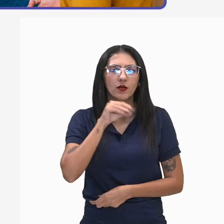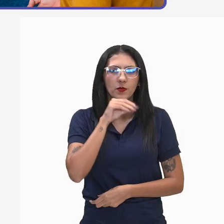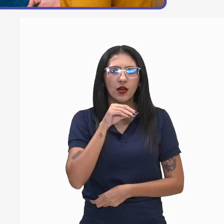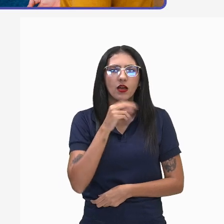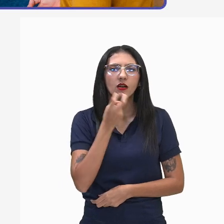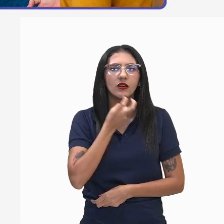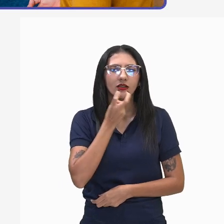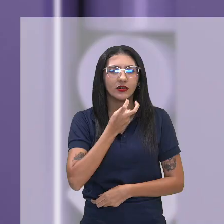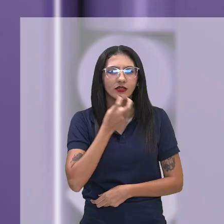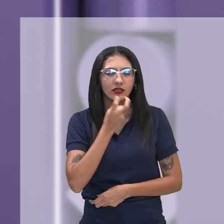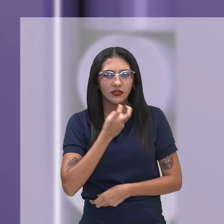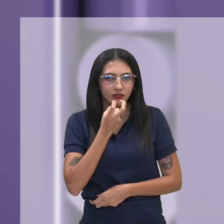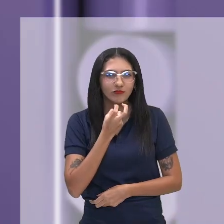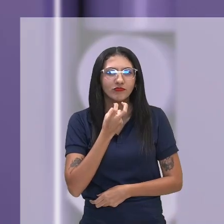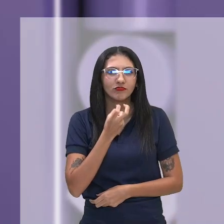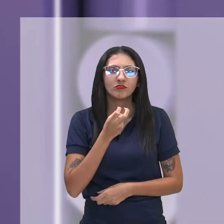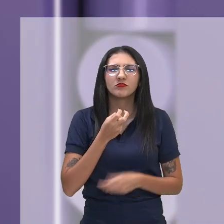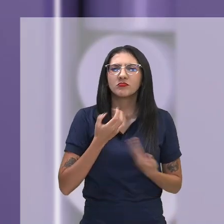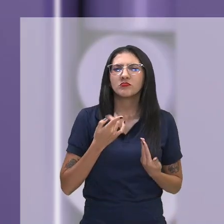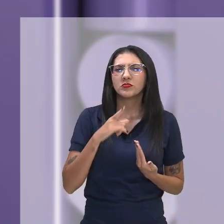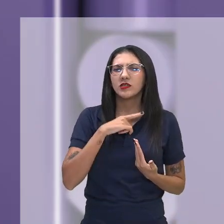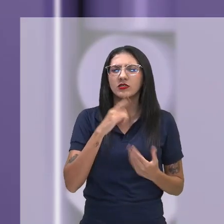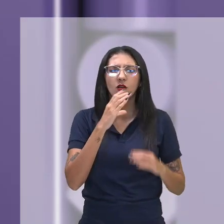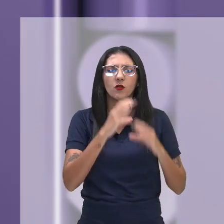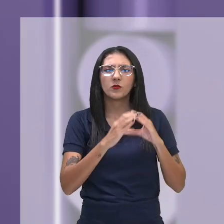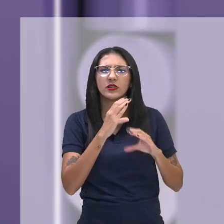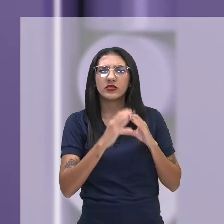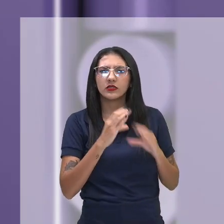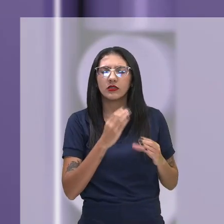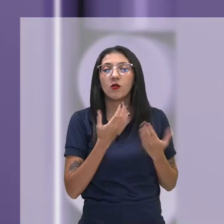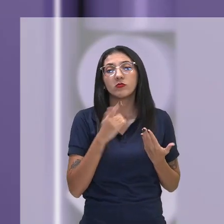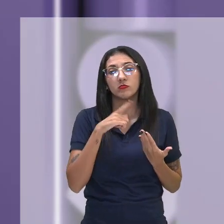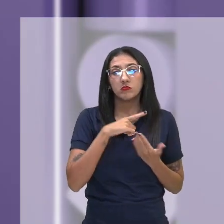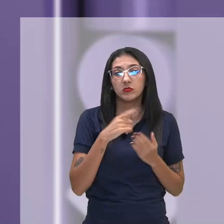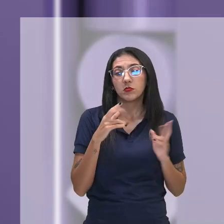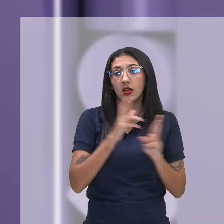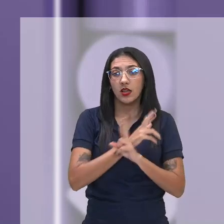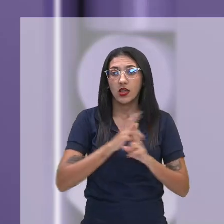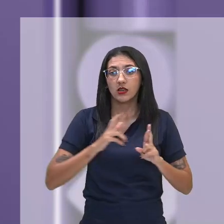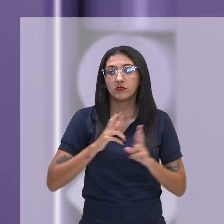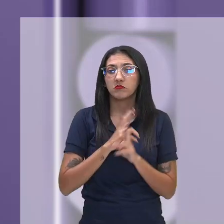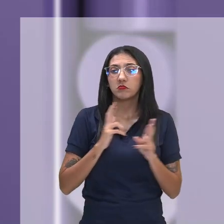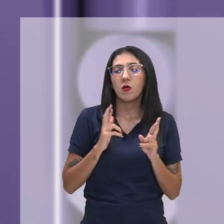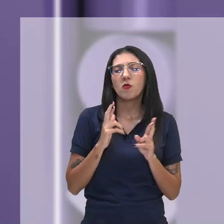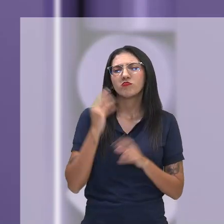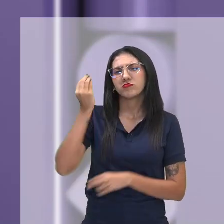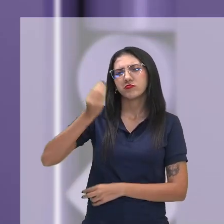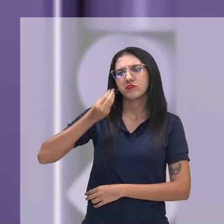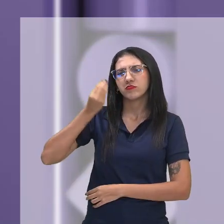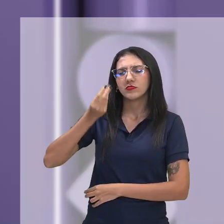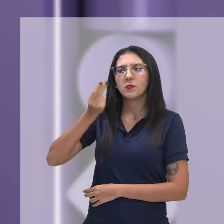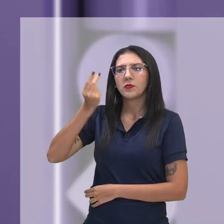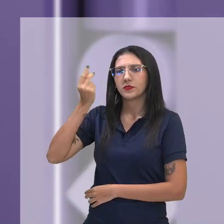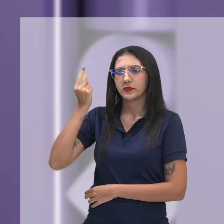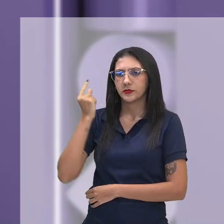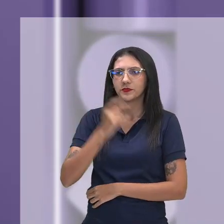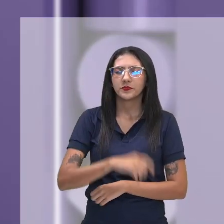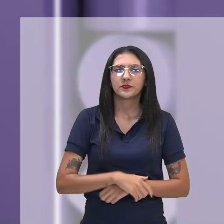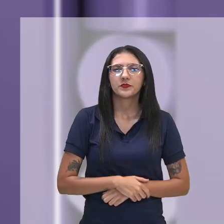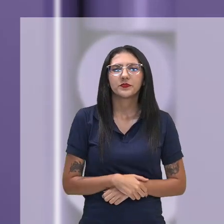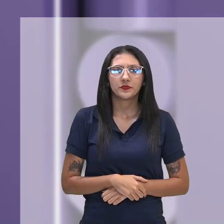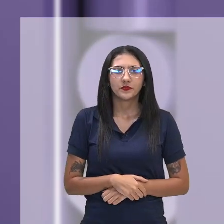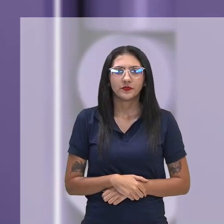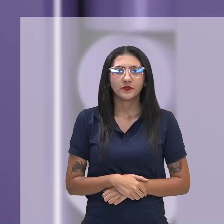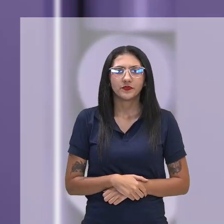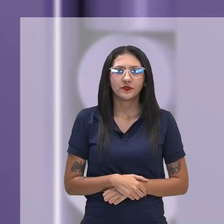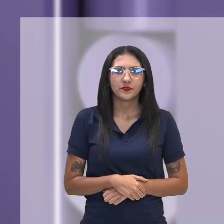processo de oralidade. Então isso vem das pessoas mais velhas. Por isso que nas tradições